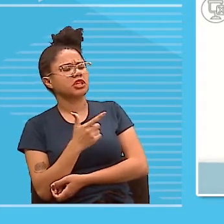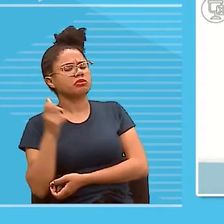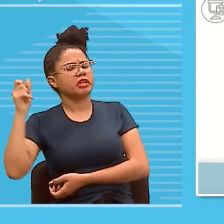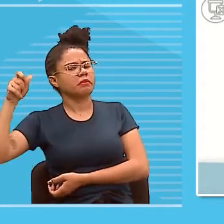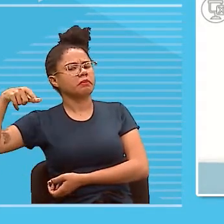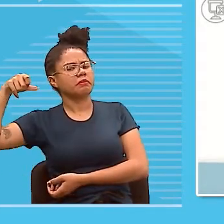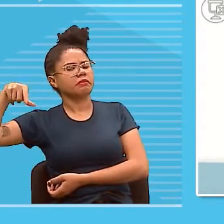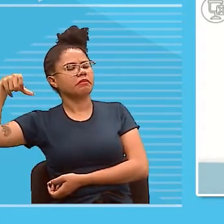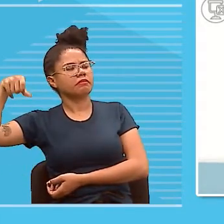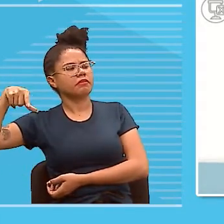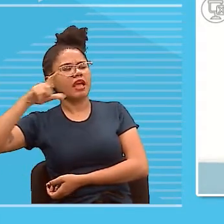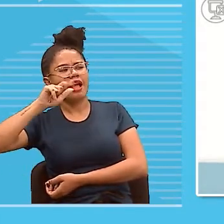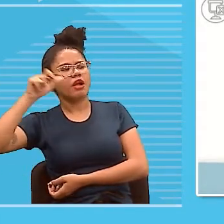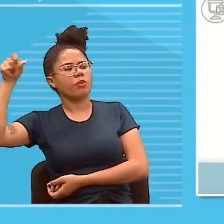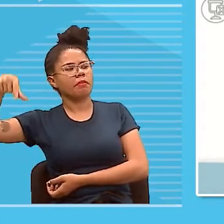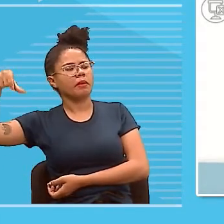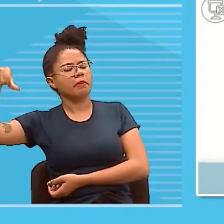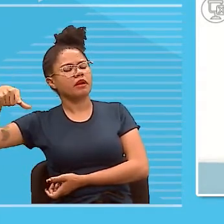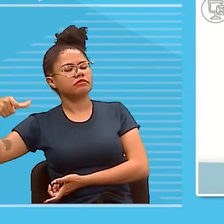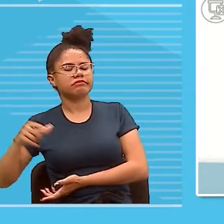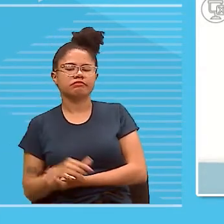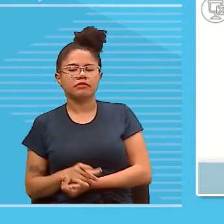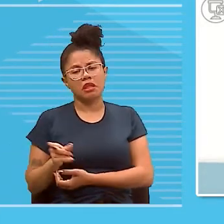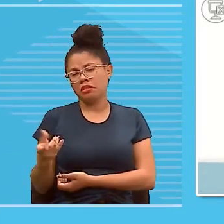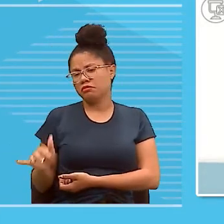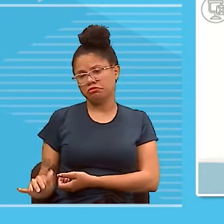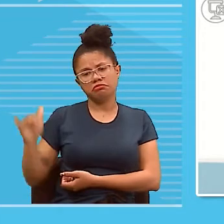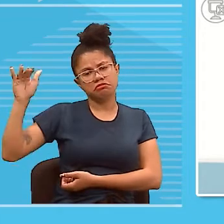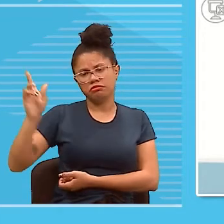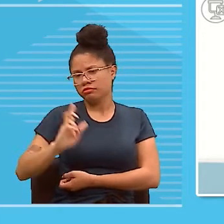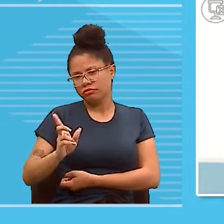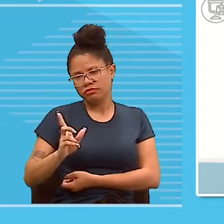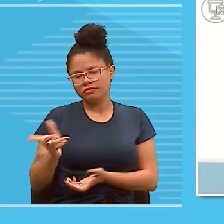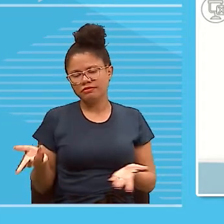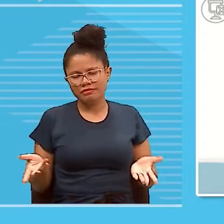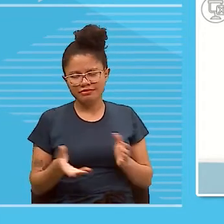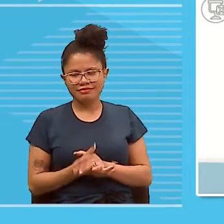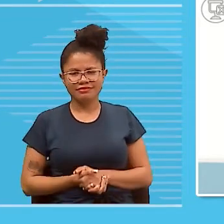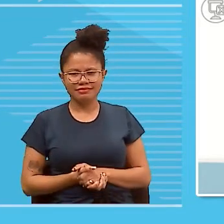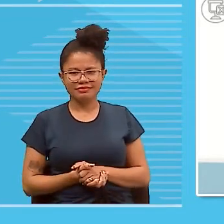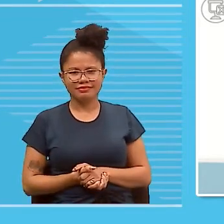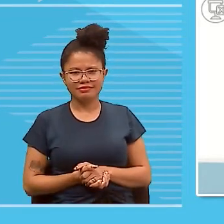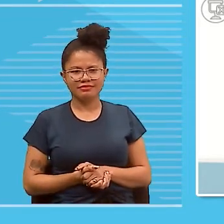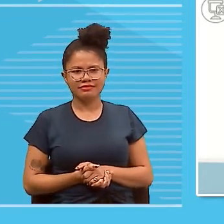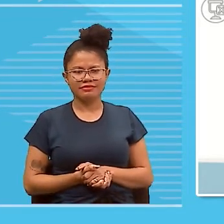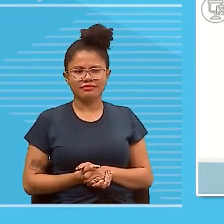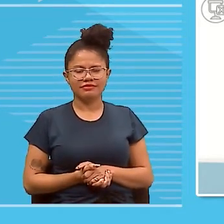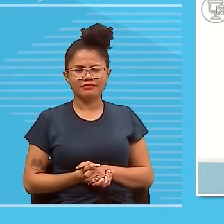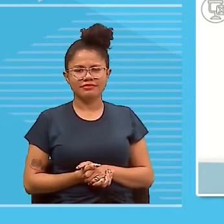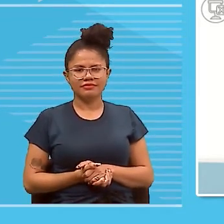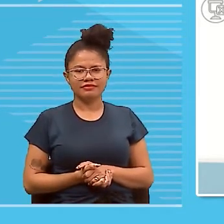provavelmente ela não elas não irão crescer provavelmente